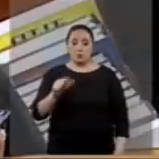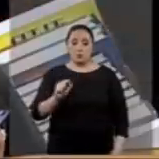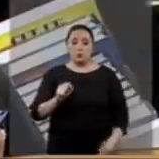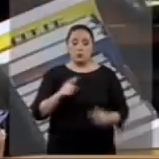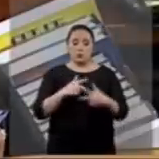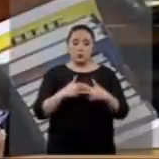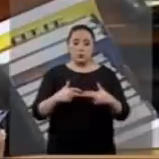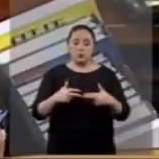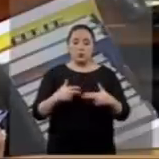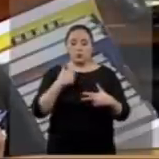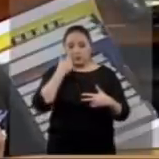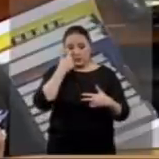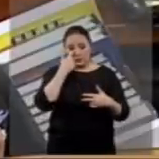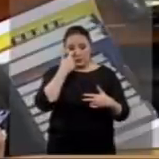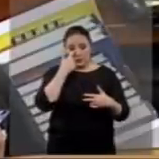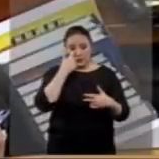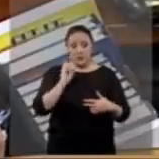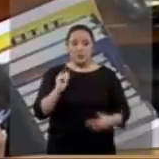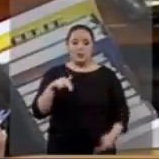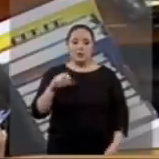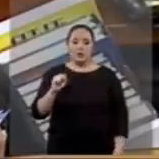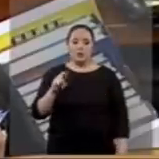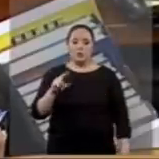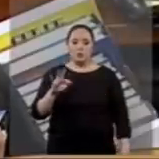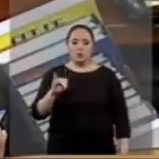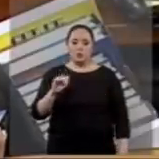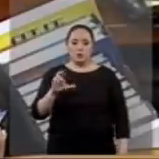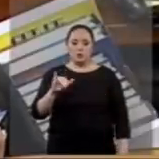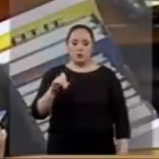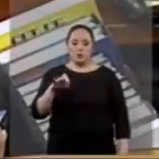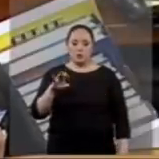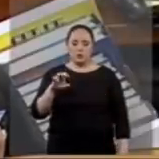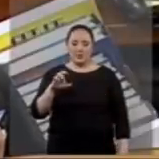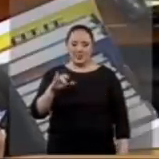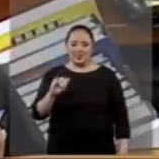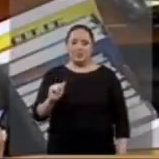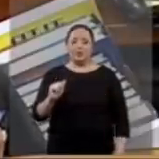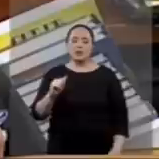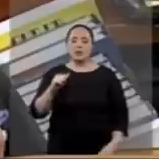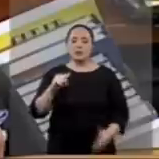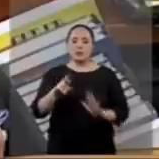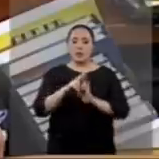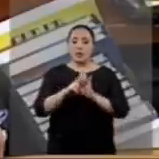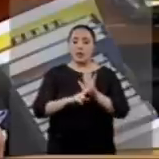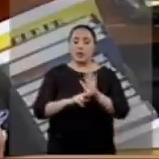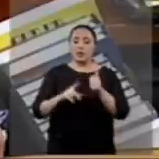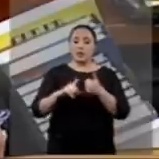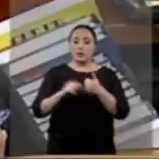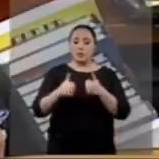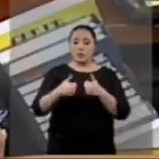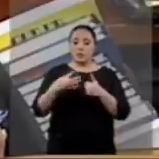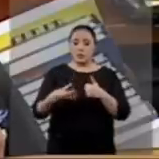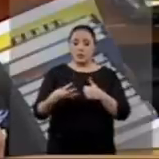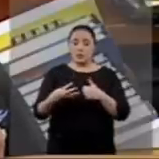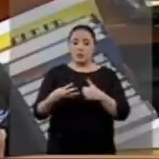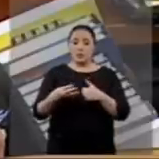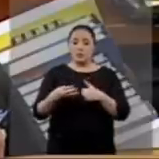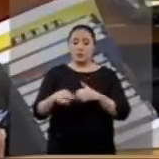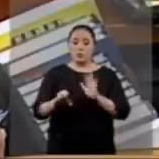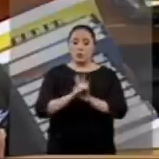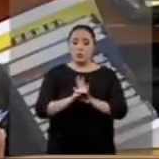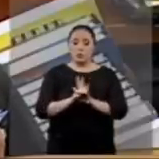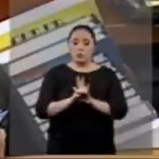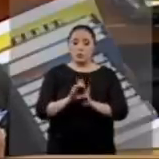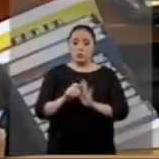arguída insuficiência dos critérios previstos no artigo 14 do Código Tributário Nacional, tendo